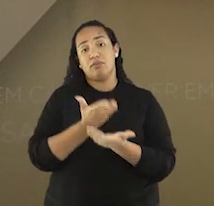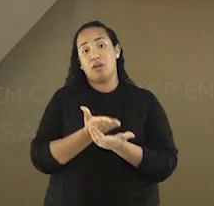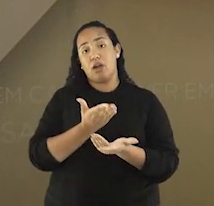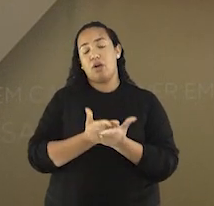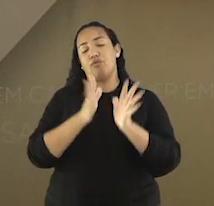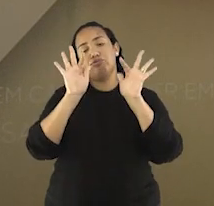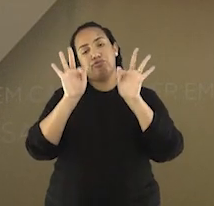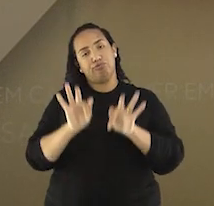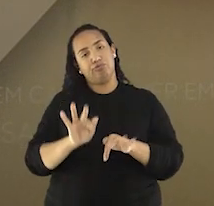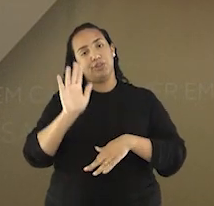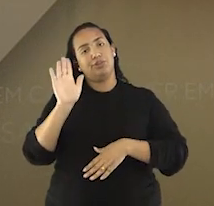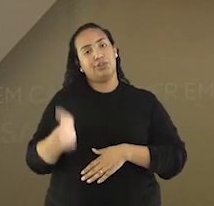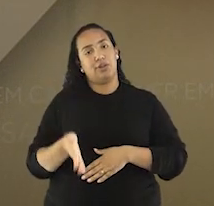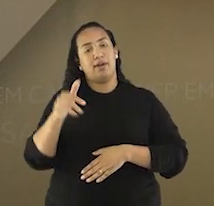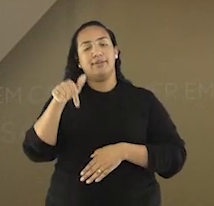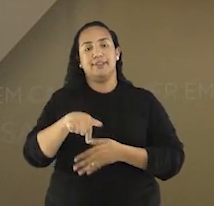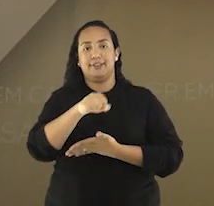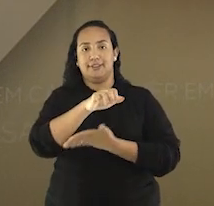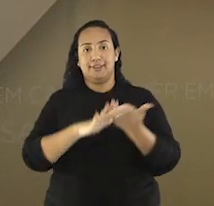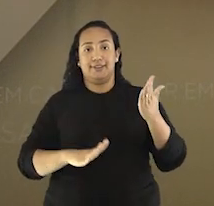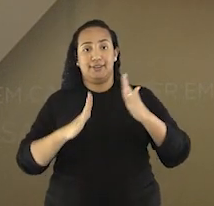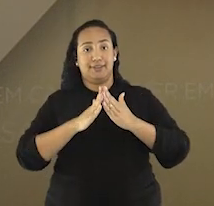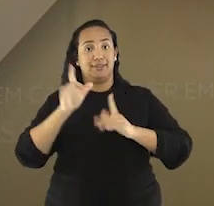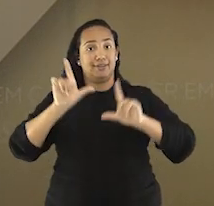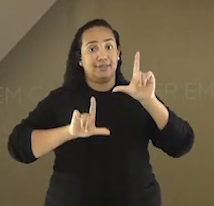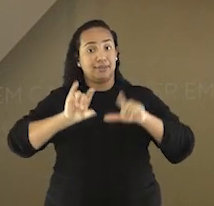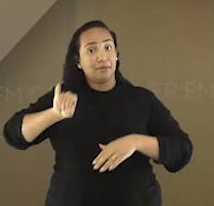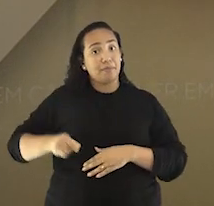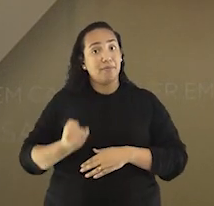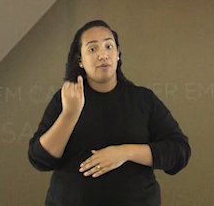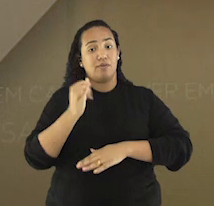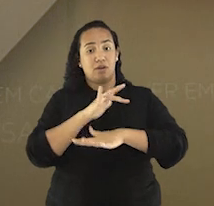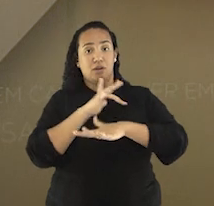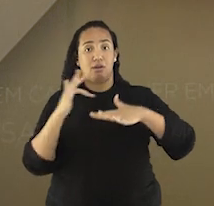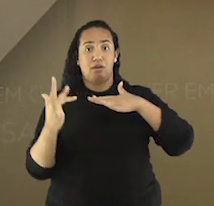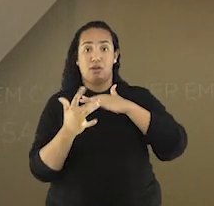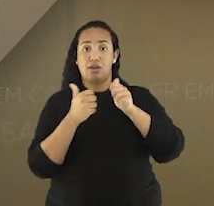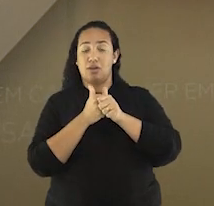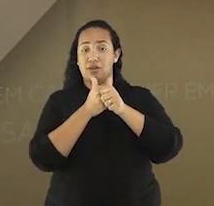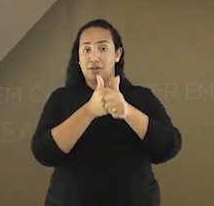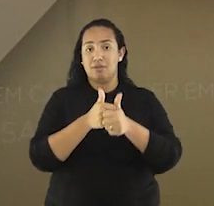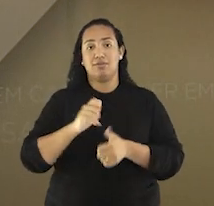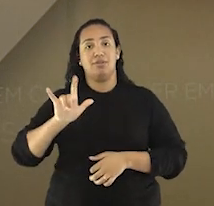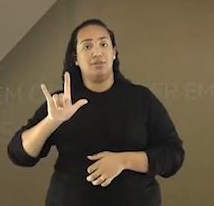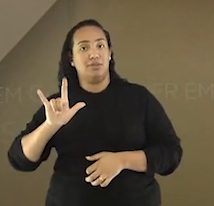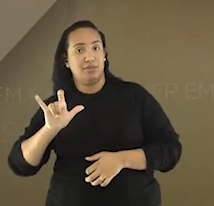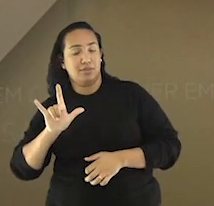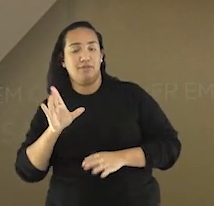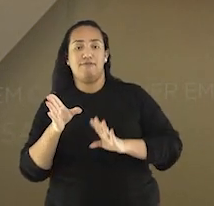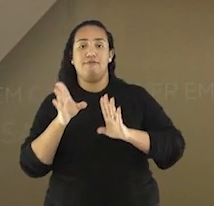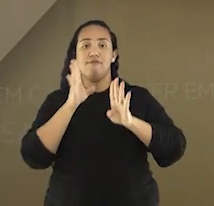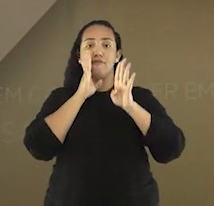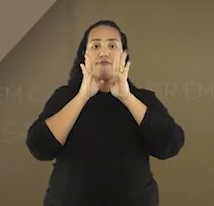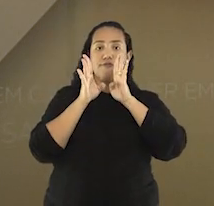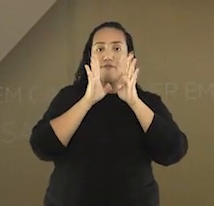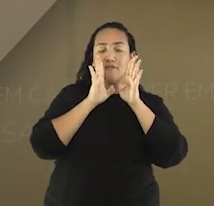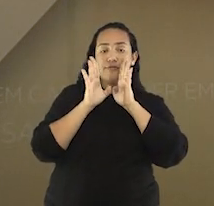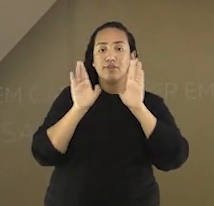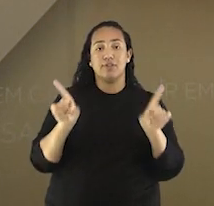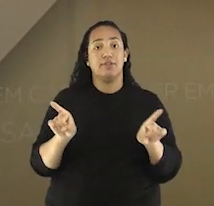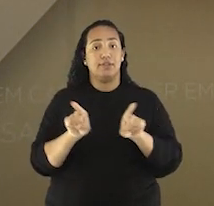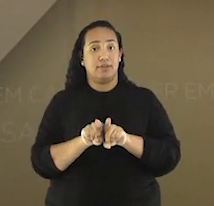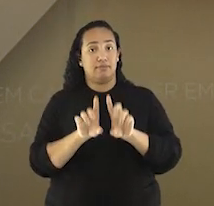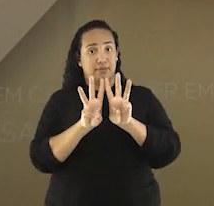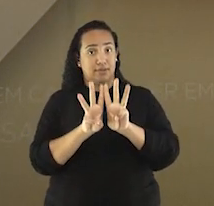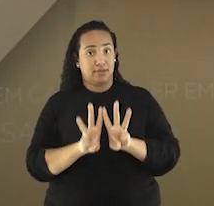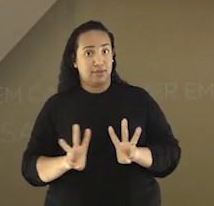no Dever em Casa na TV. Aproveite para seguir a gente nas redes sociais, como o Instagram, o Facebook, o site do